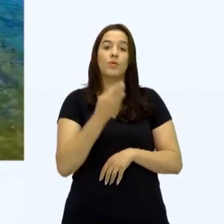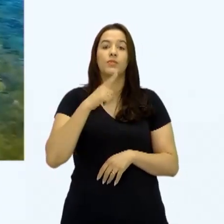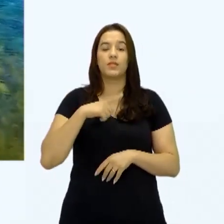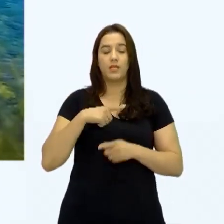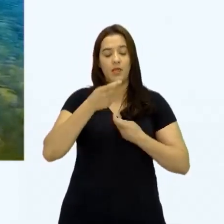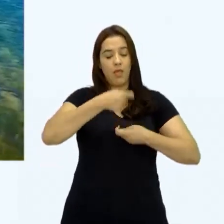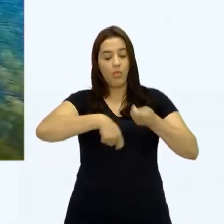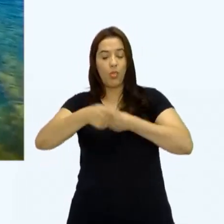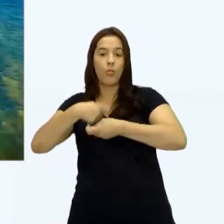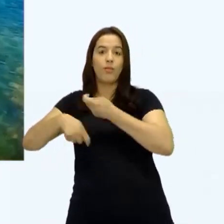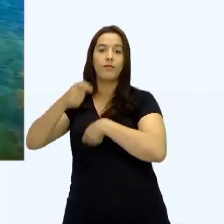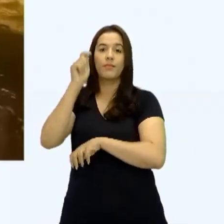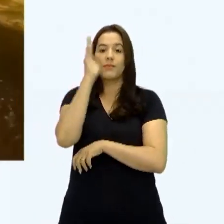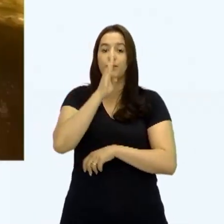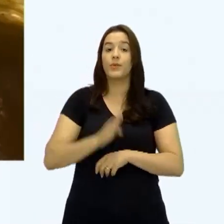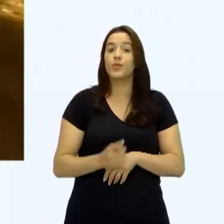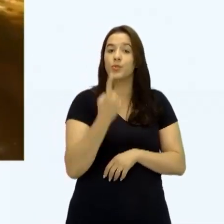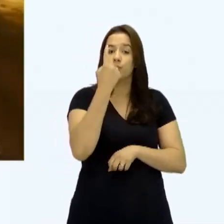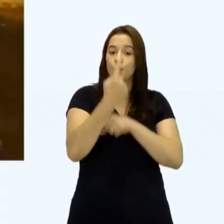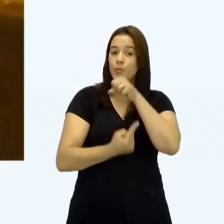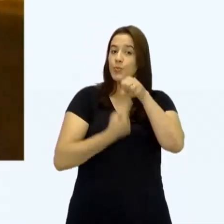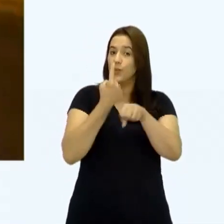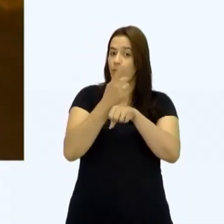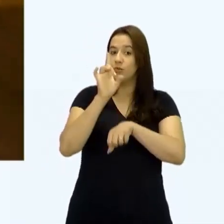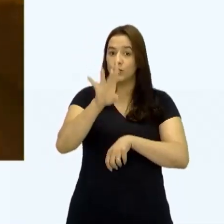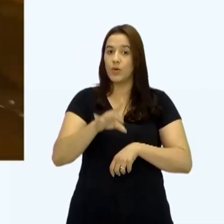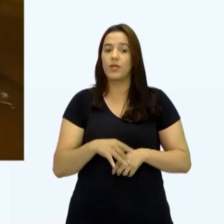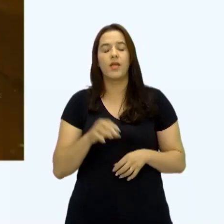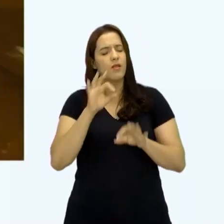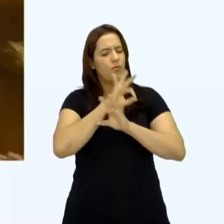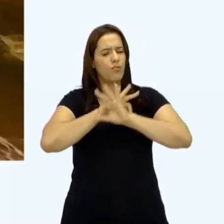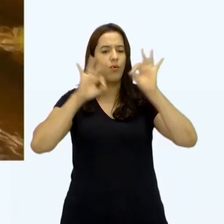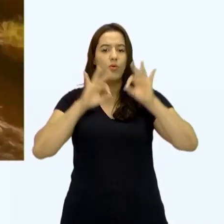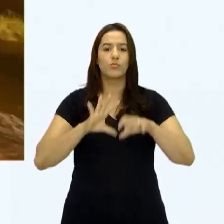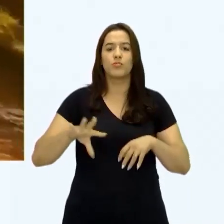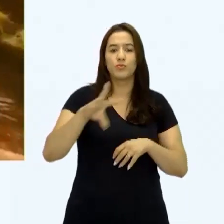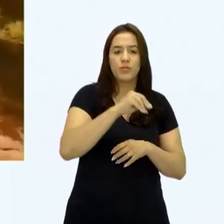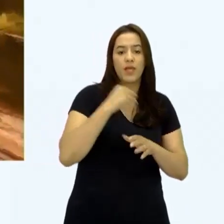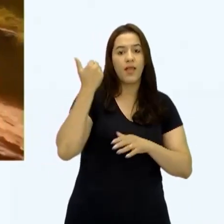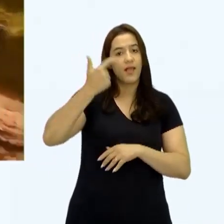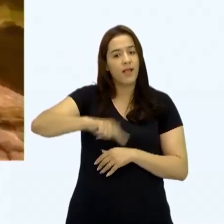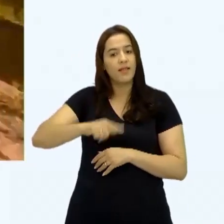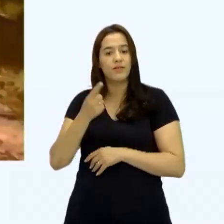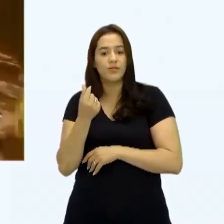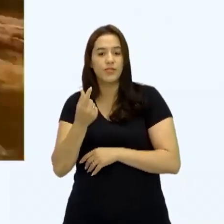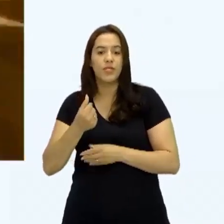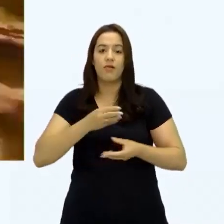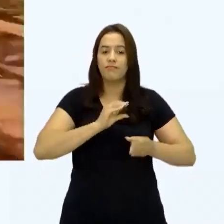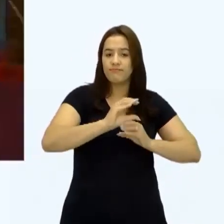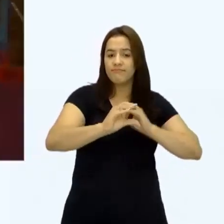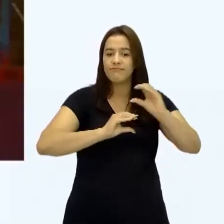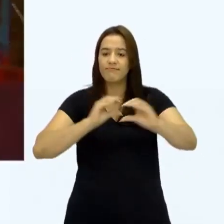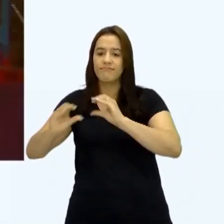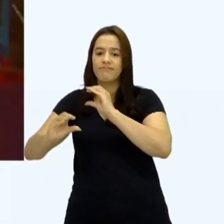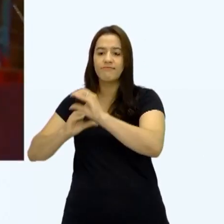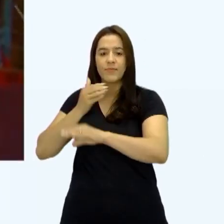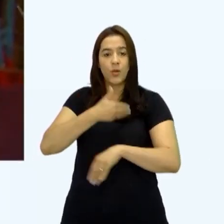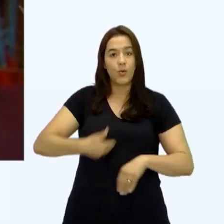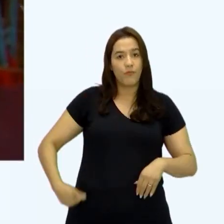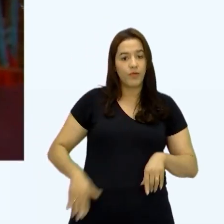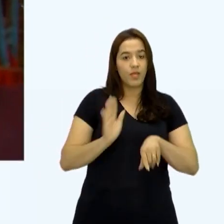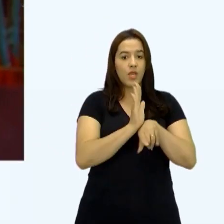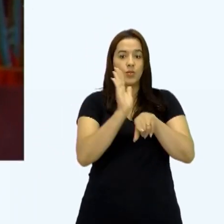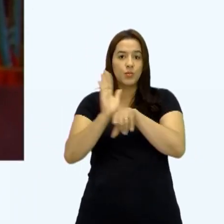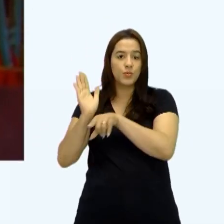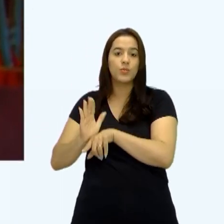economia brasileira, apenas em um ano. É um ótimo negócio para todos. A cada real que o governo investe nas unidades de conservação,